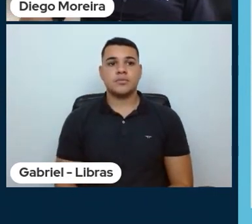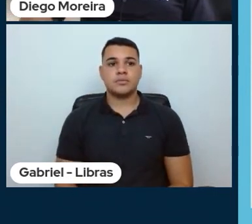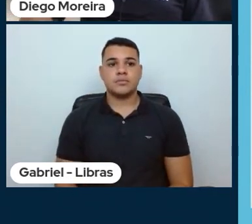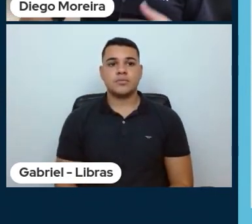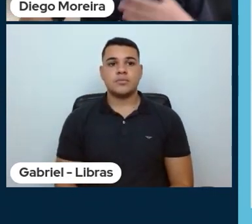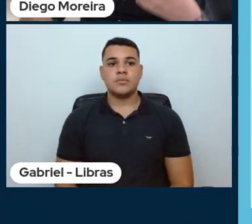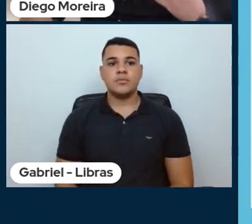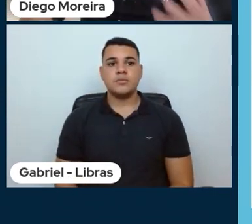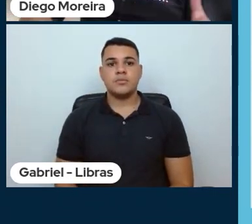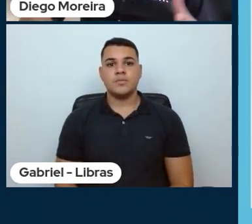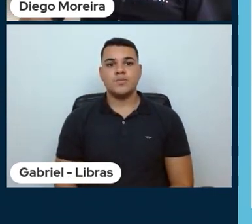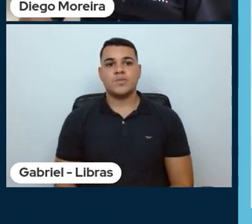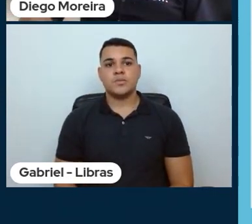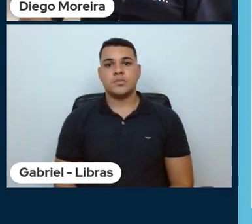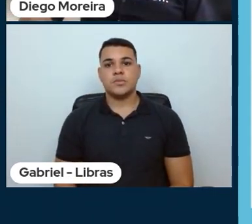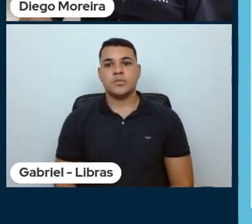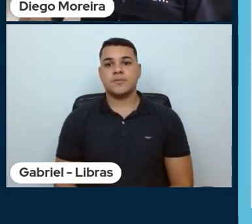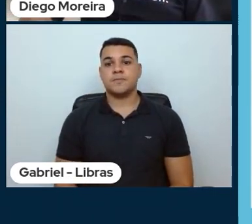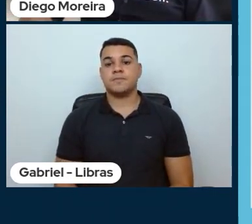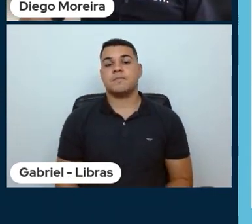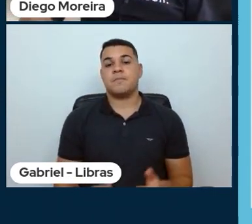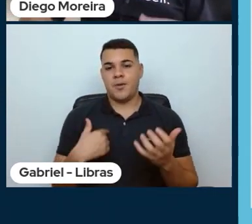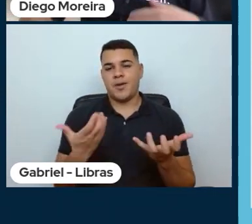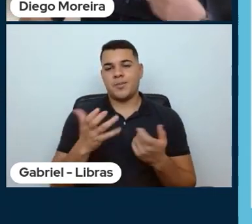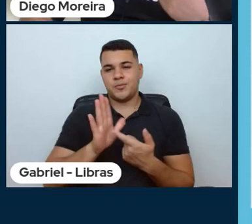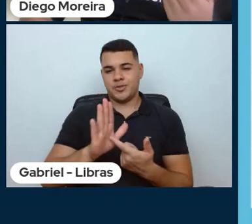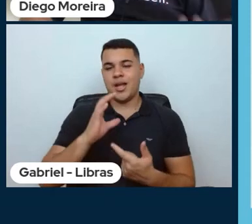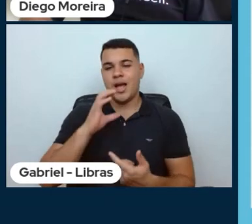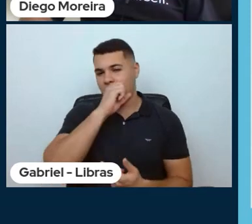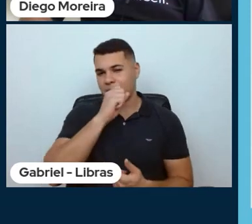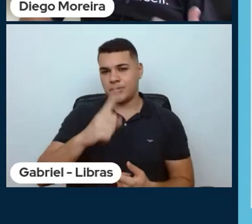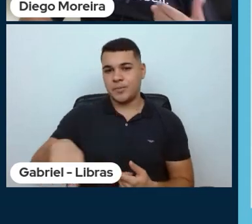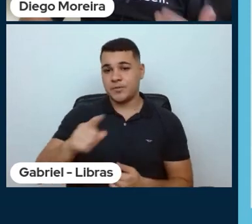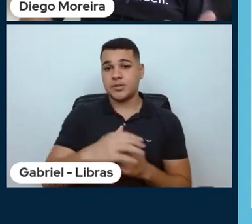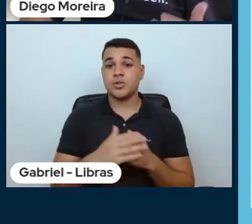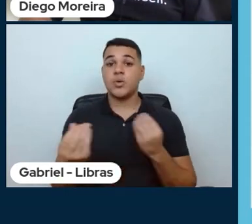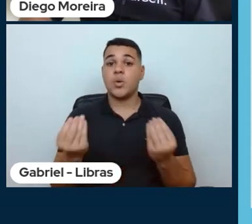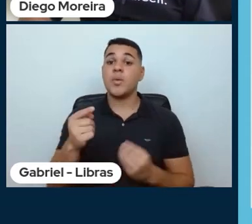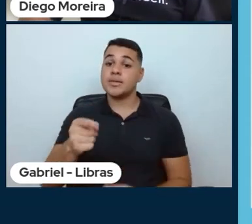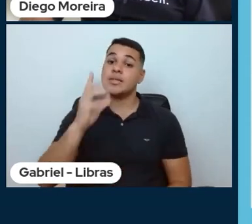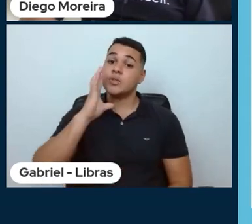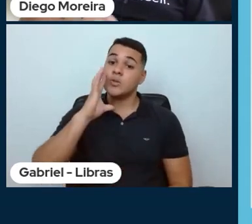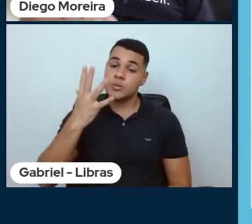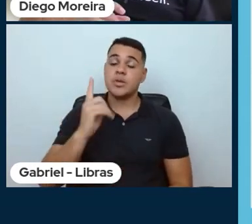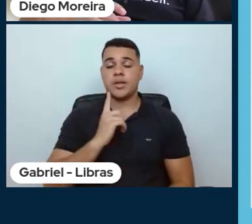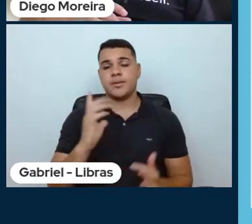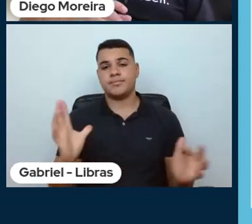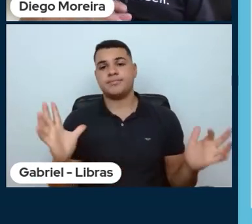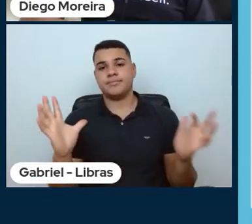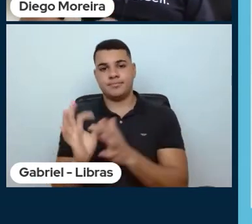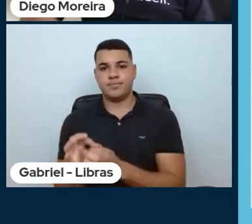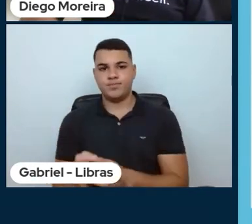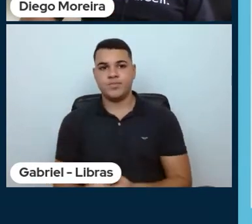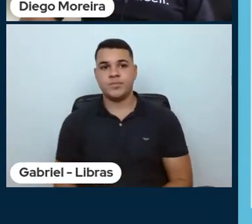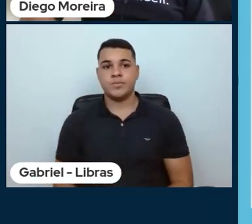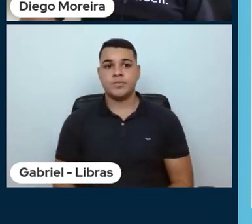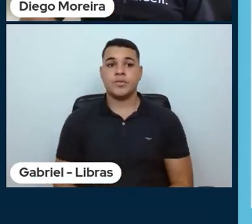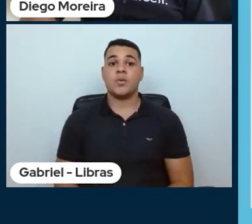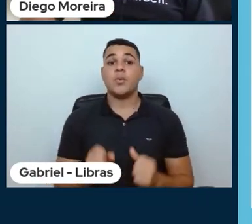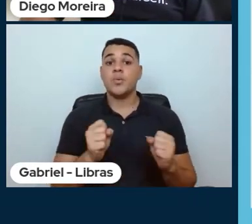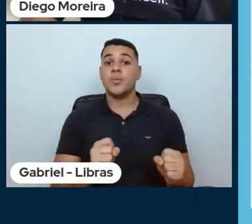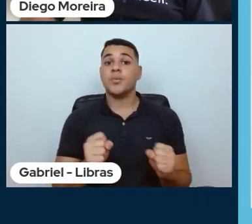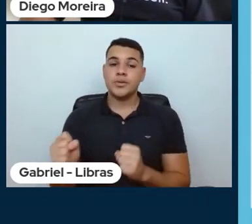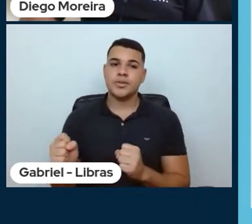Bom, aqui eu quero só mostrar para vocês também como que essa solução ela também é interligada com o poder de automação de